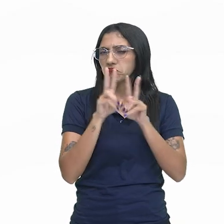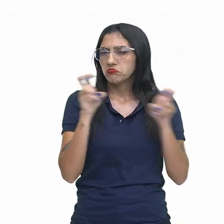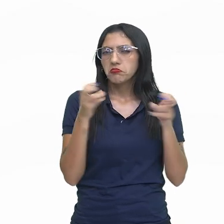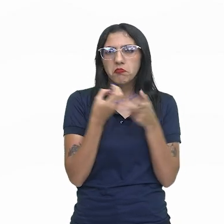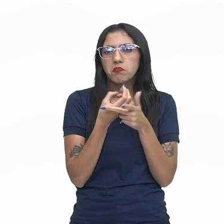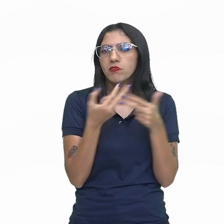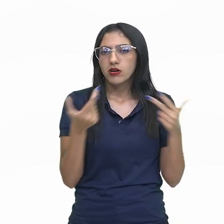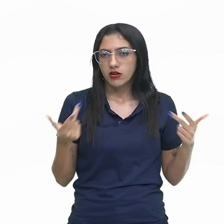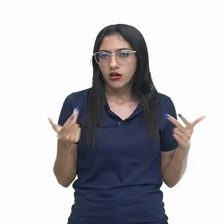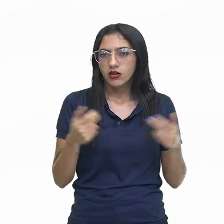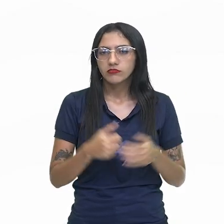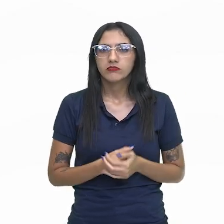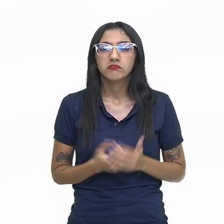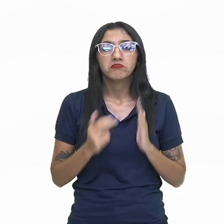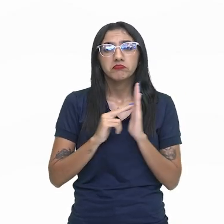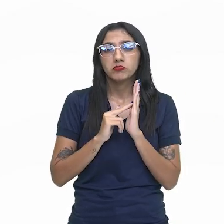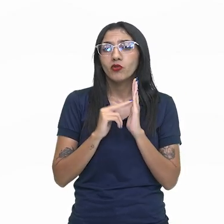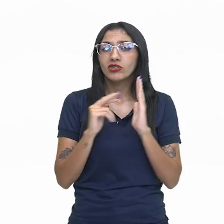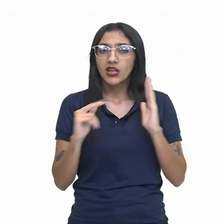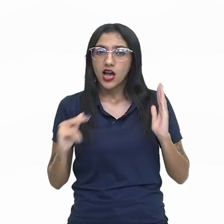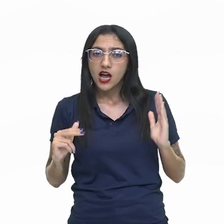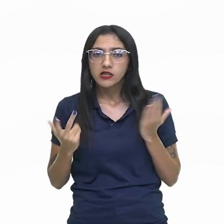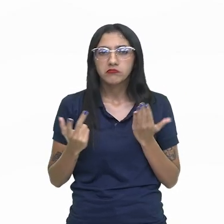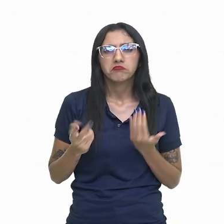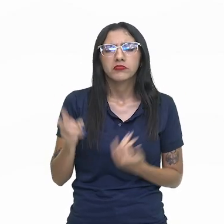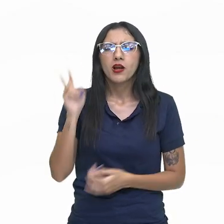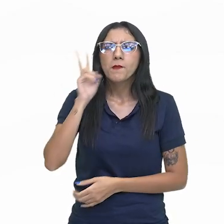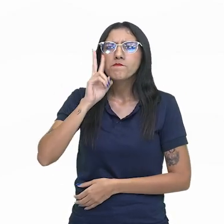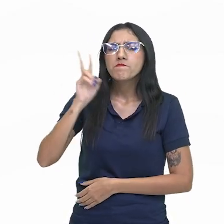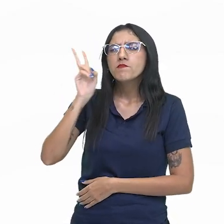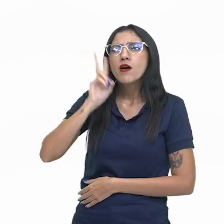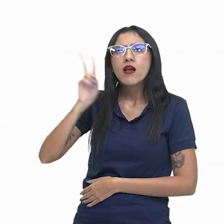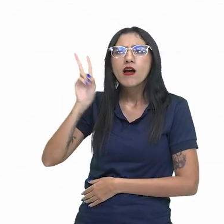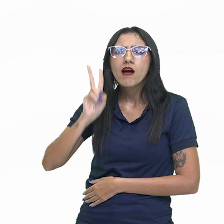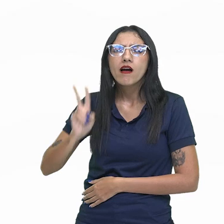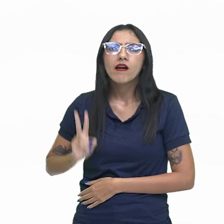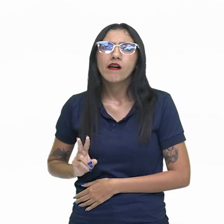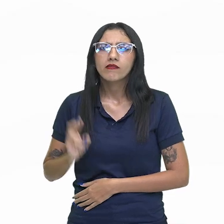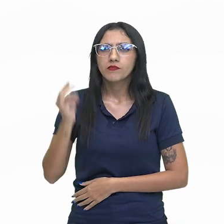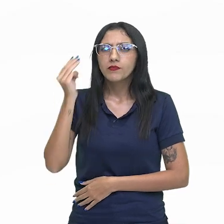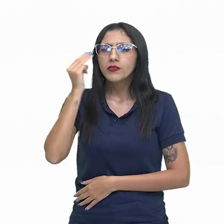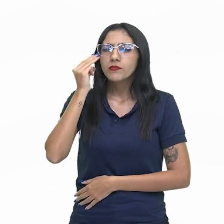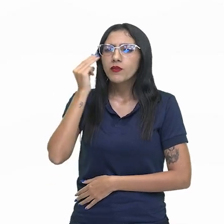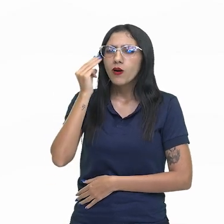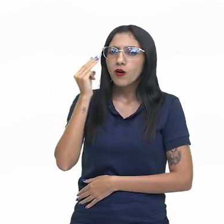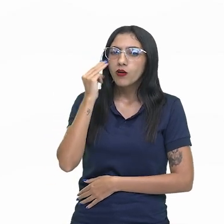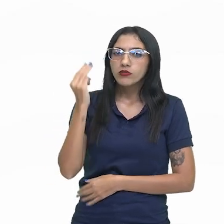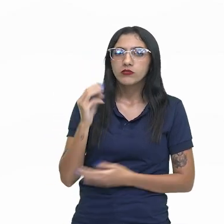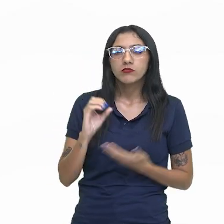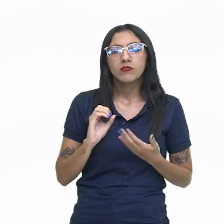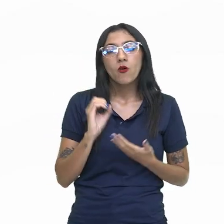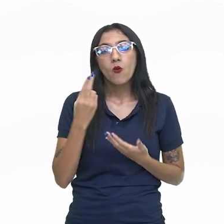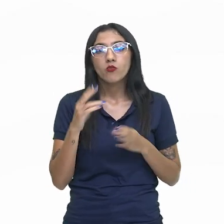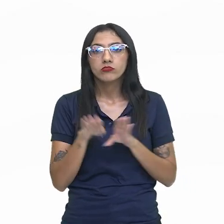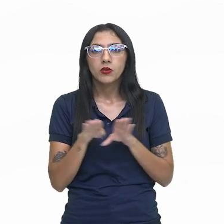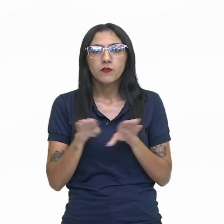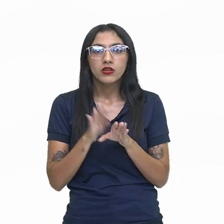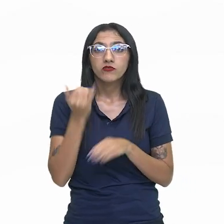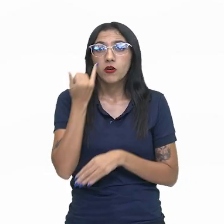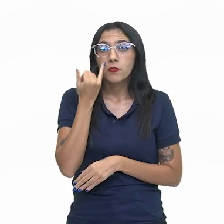qualquer, novidade, lembrança, memória, relato de